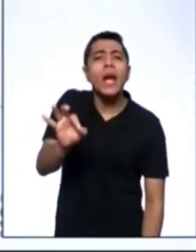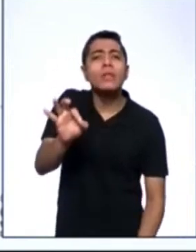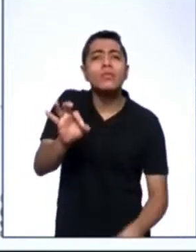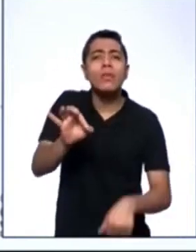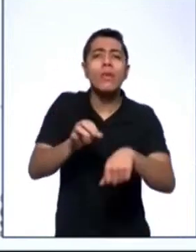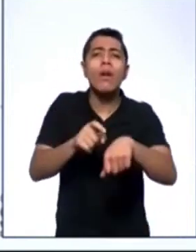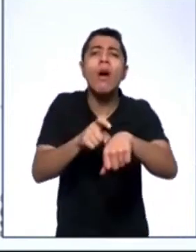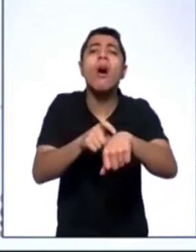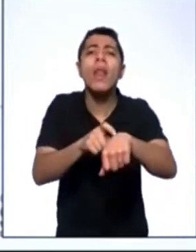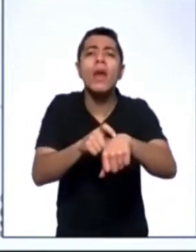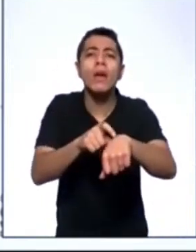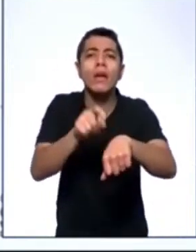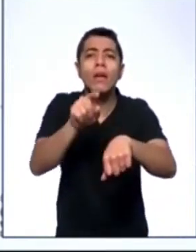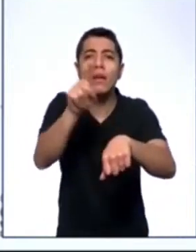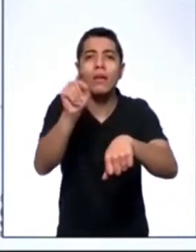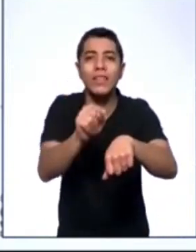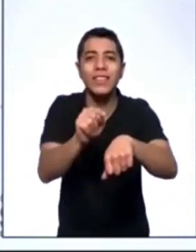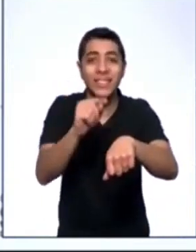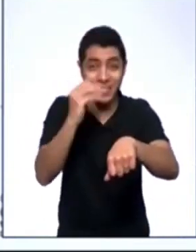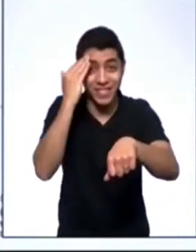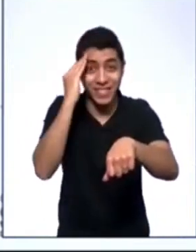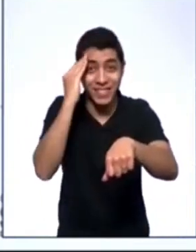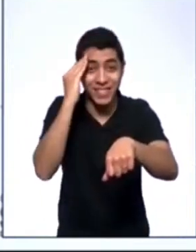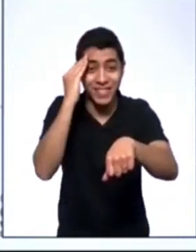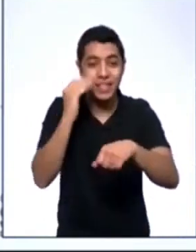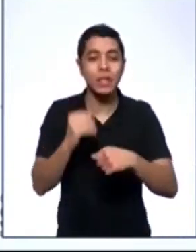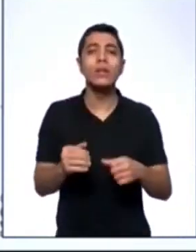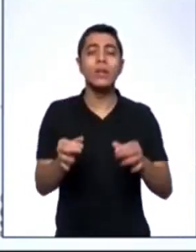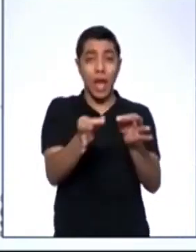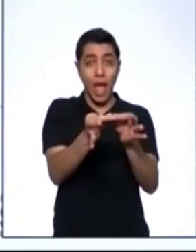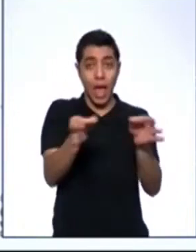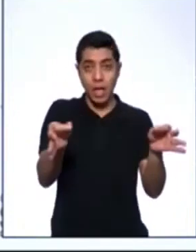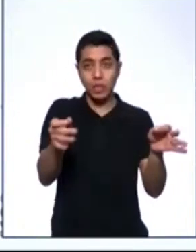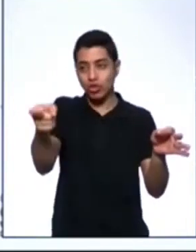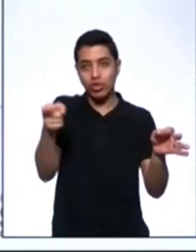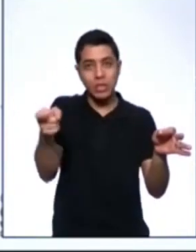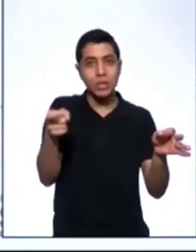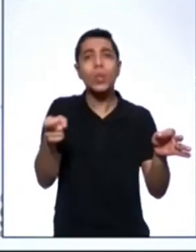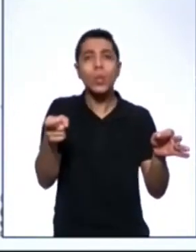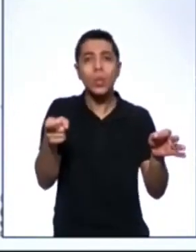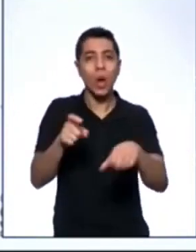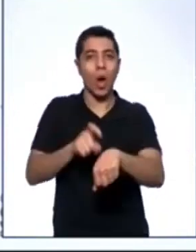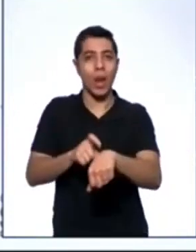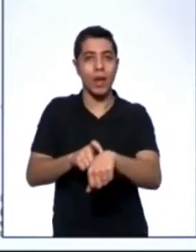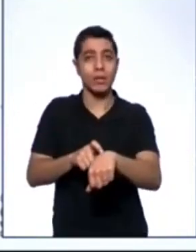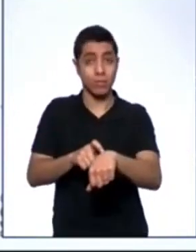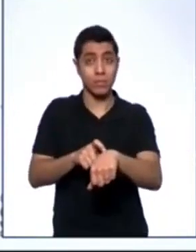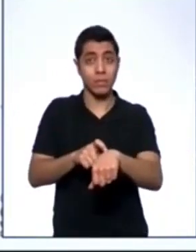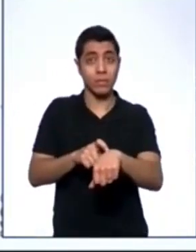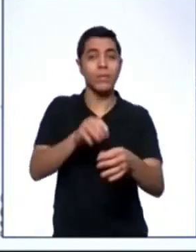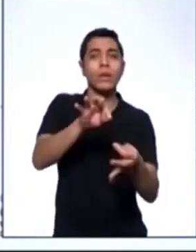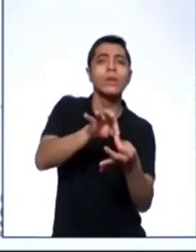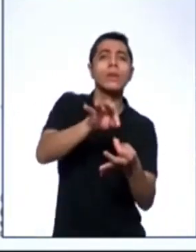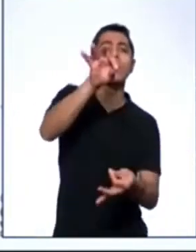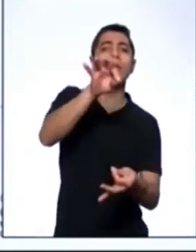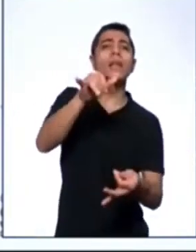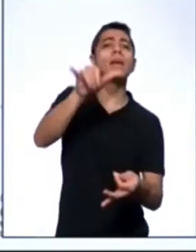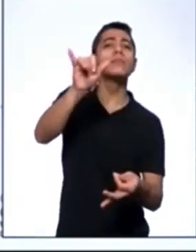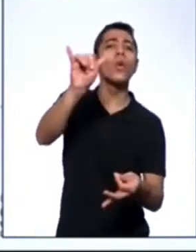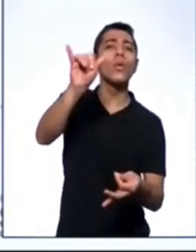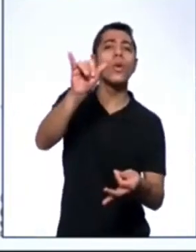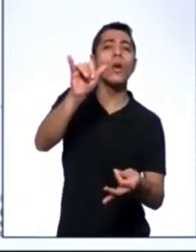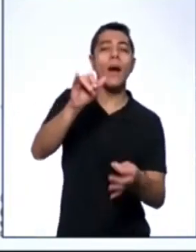que horas olha para o eixo Y Fala aí a porcentagem é o nível de bateria ele quer saber que horas